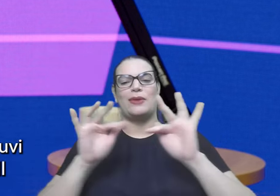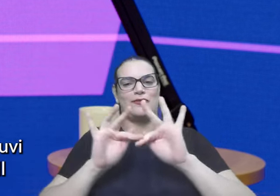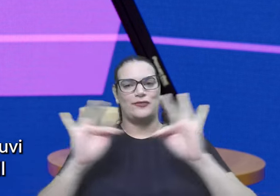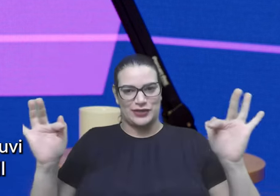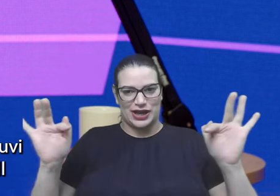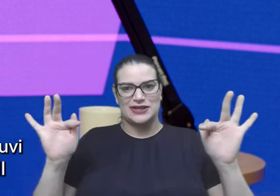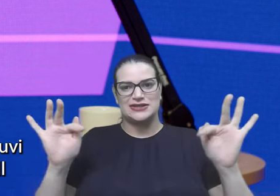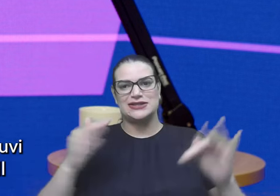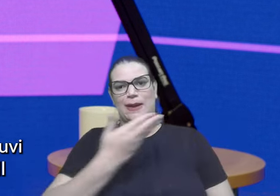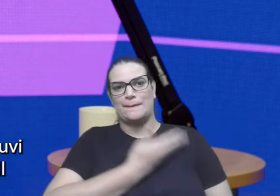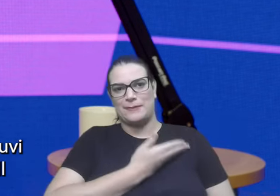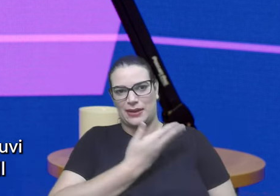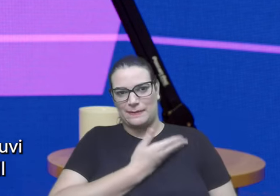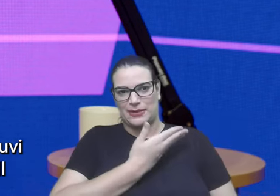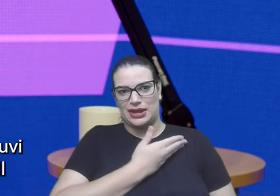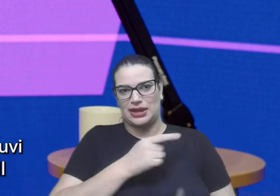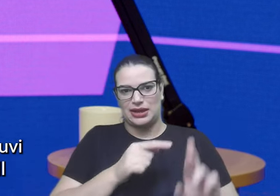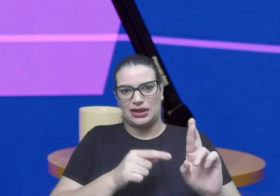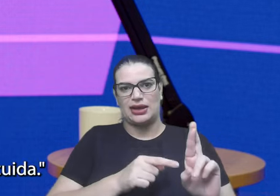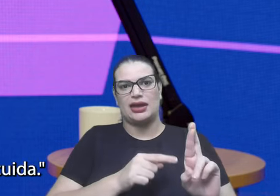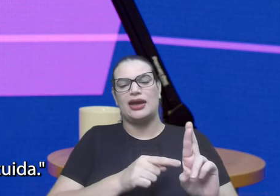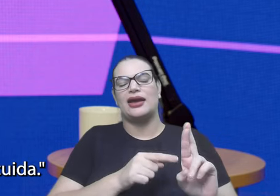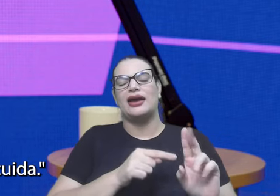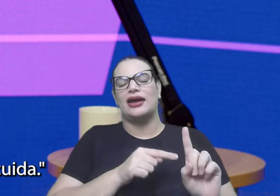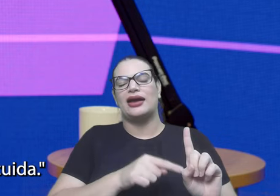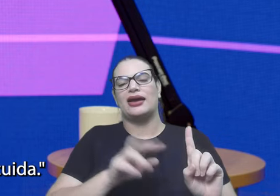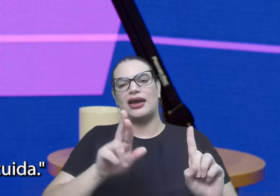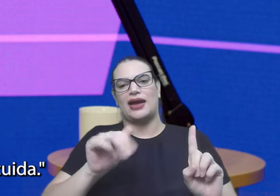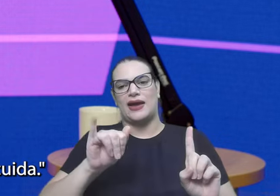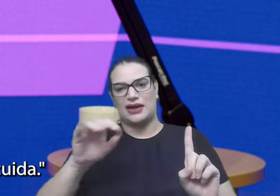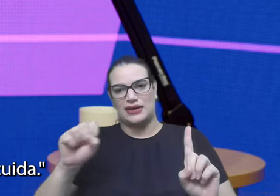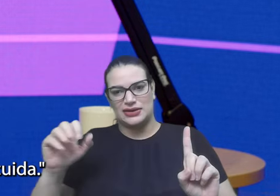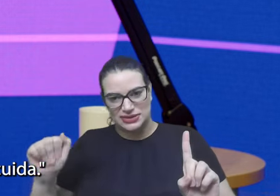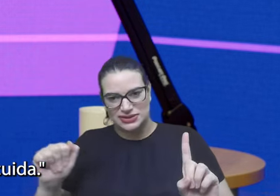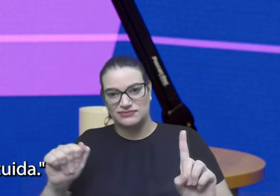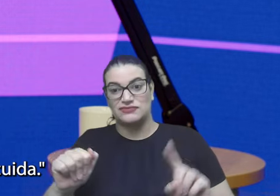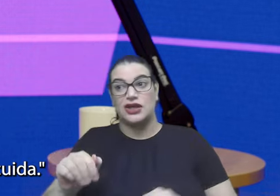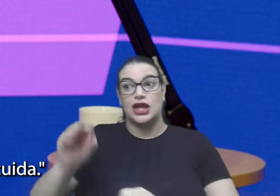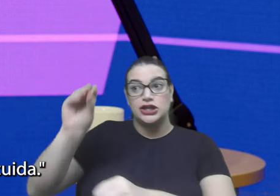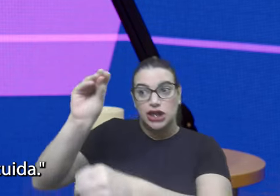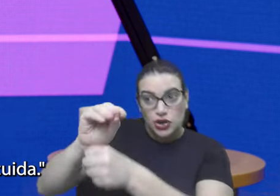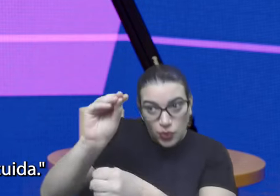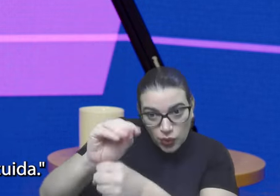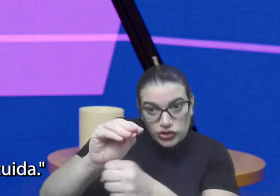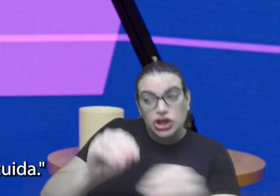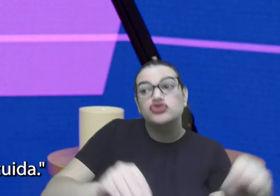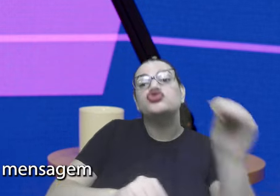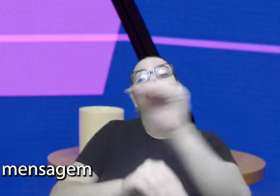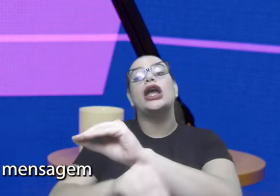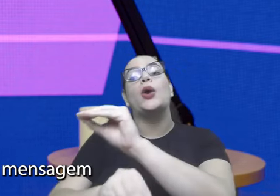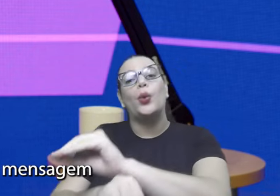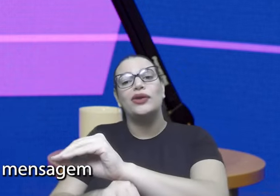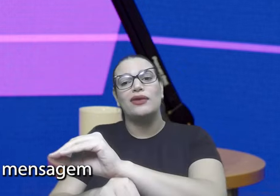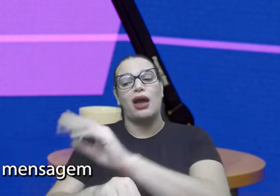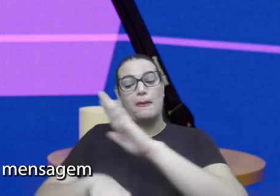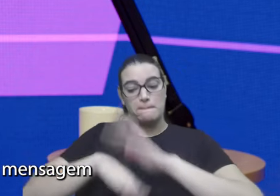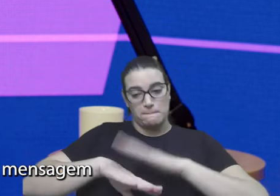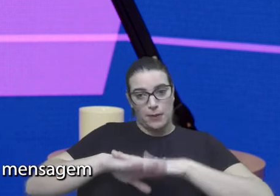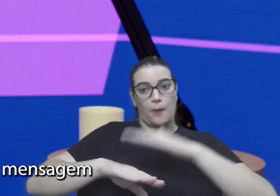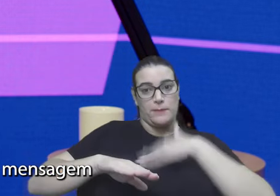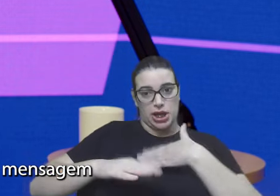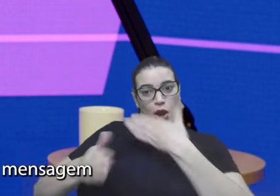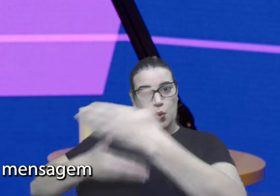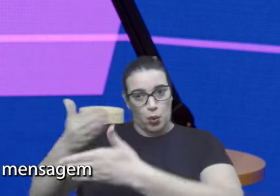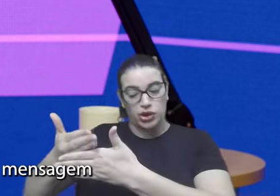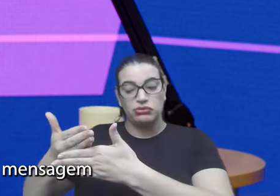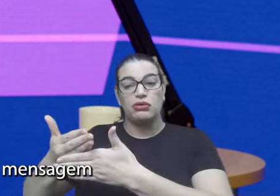uma frase que eu ouvi da minha amiga raça que que é quem cuida de quem cuida então eu também quero deixar